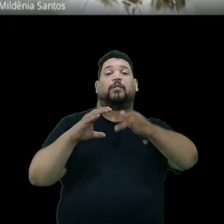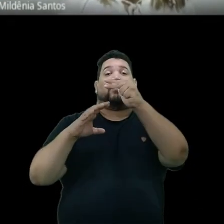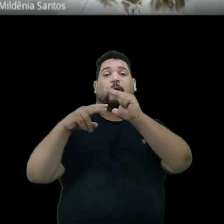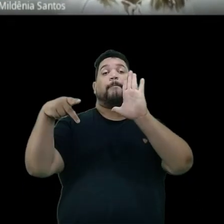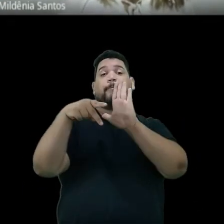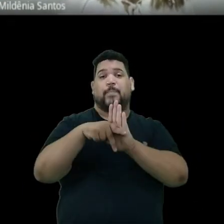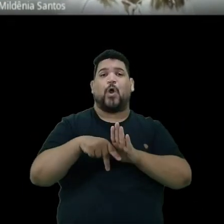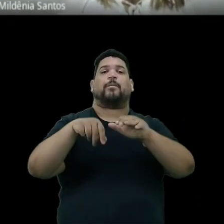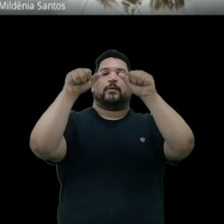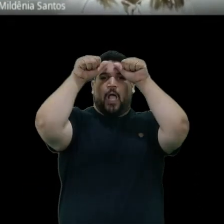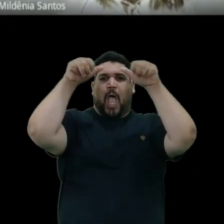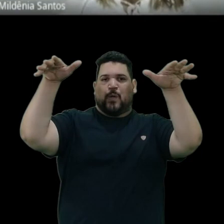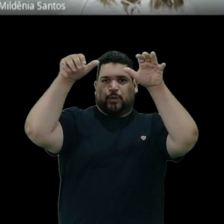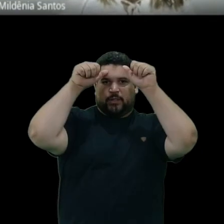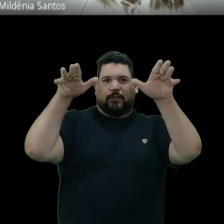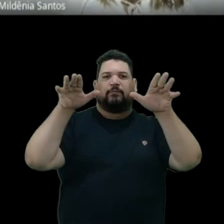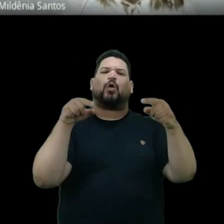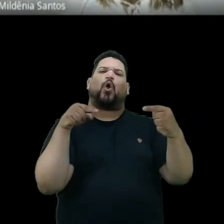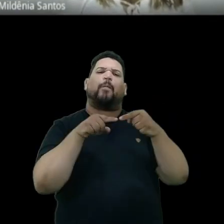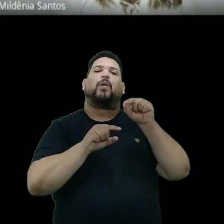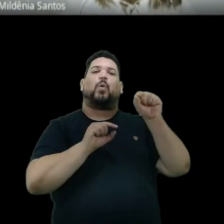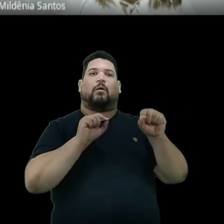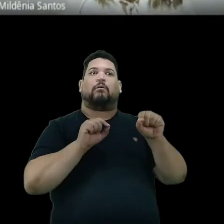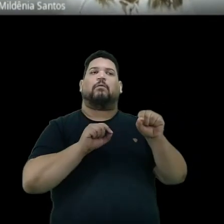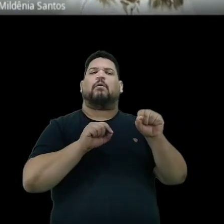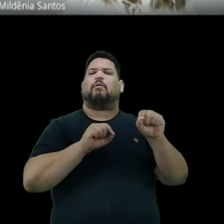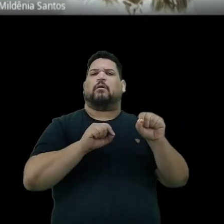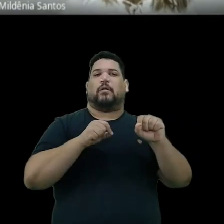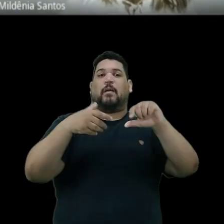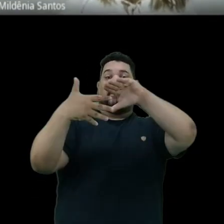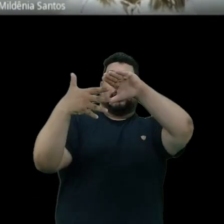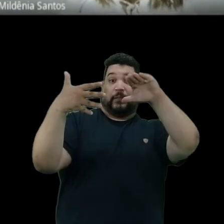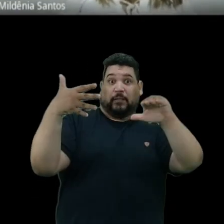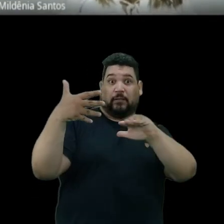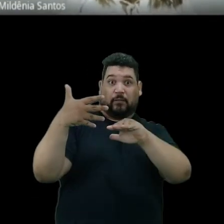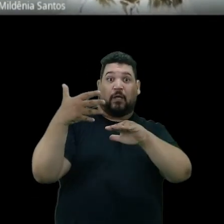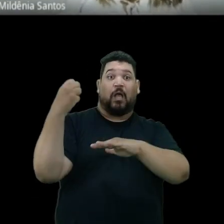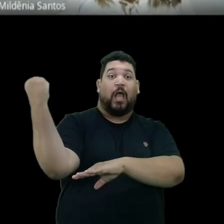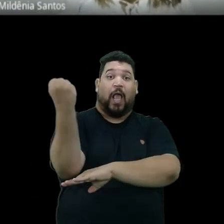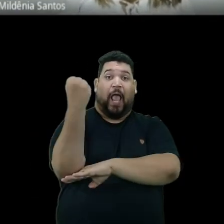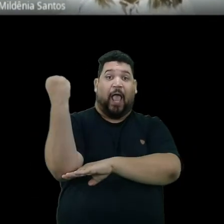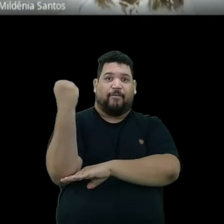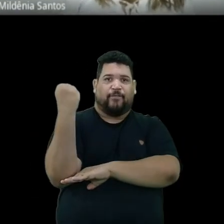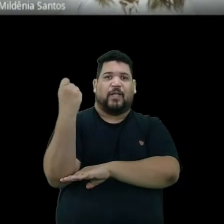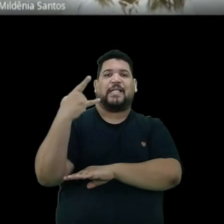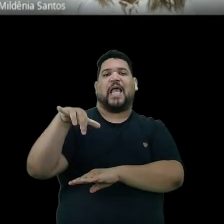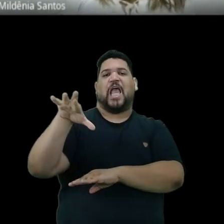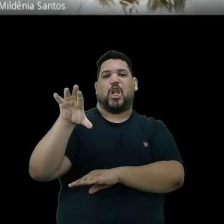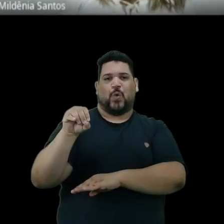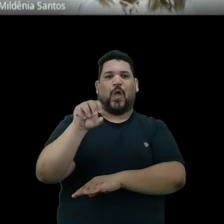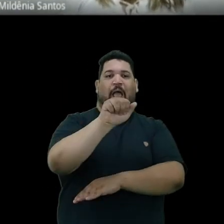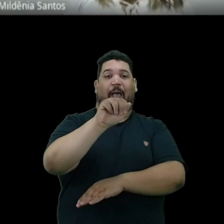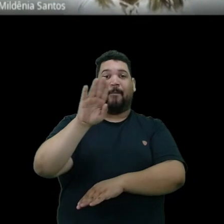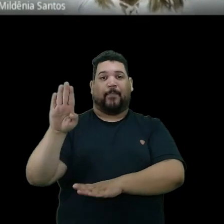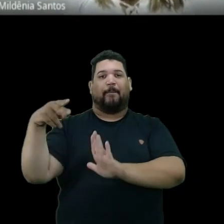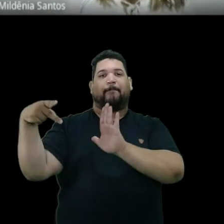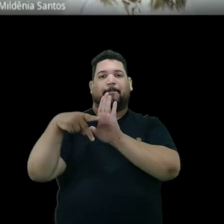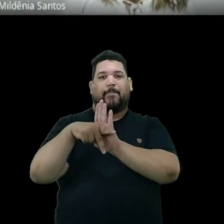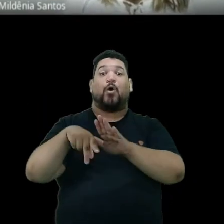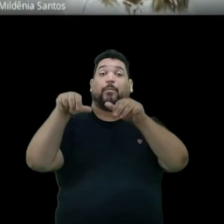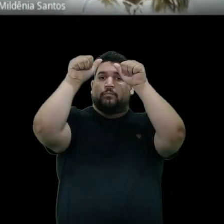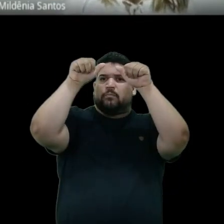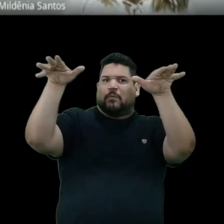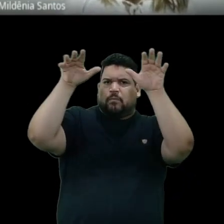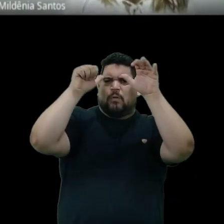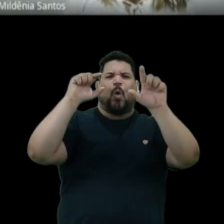para especificar a gravidade atual dos critérios A e B do TEA. Que critérios são esses, Mildênia?